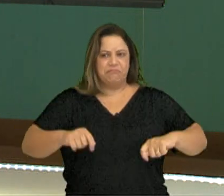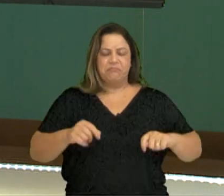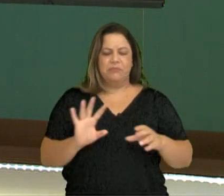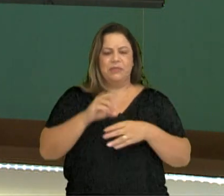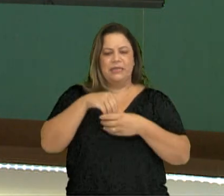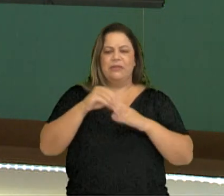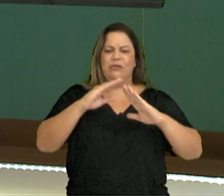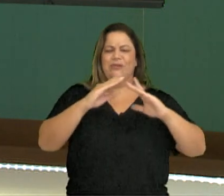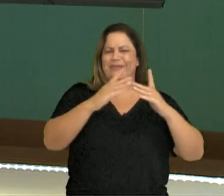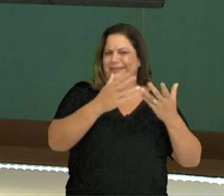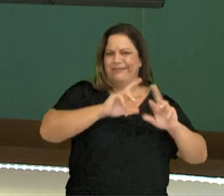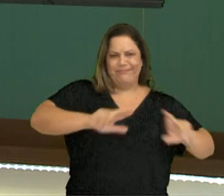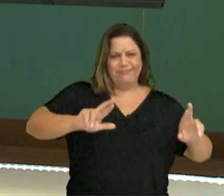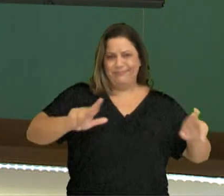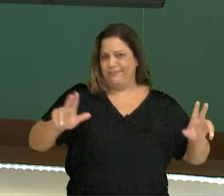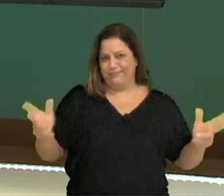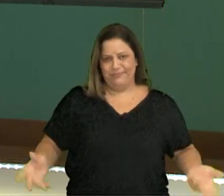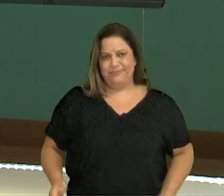tá bom, pessoal?